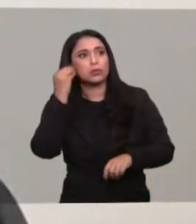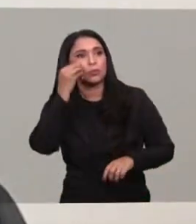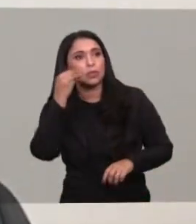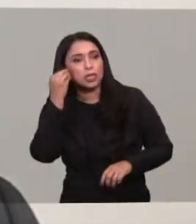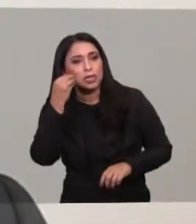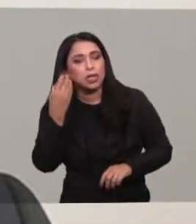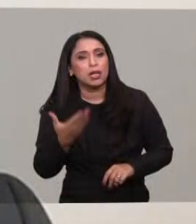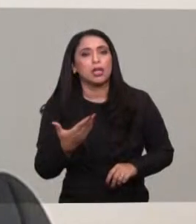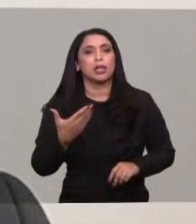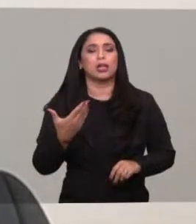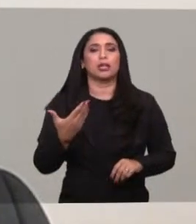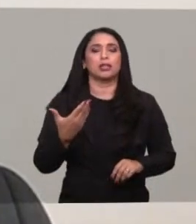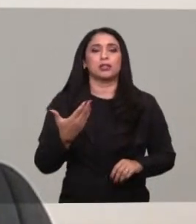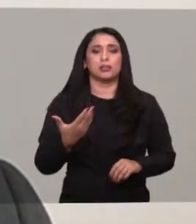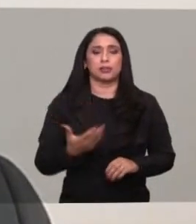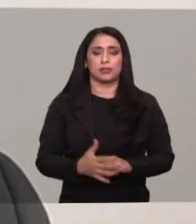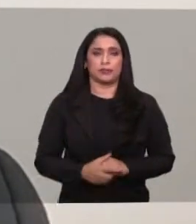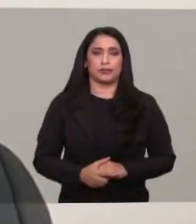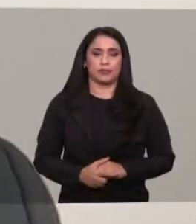vivências.